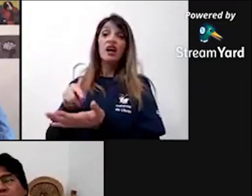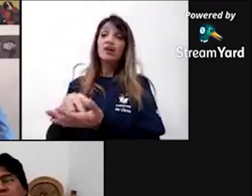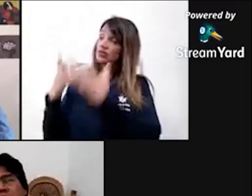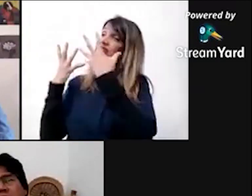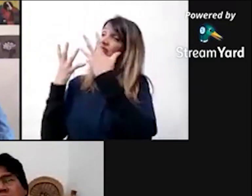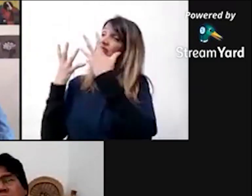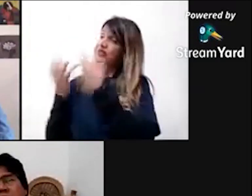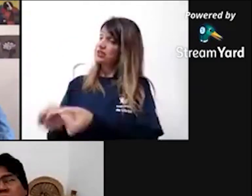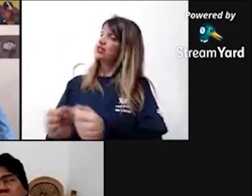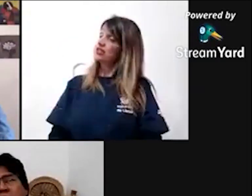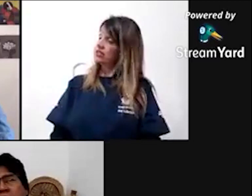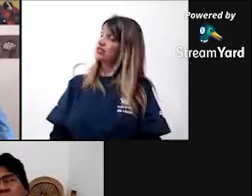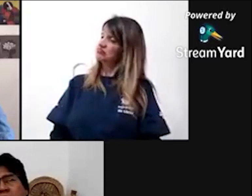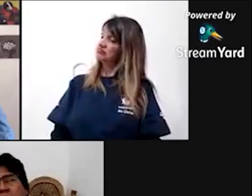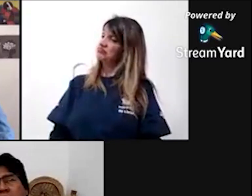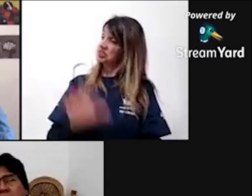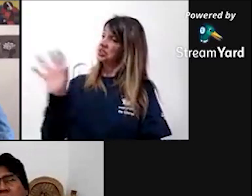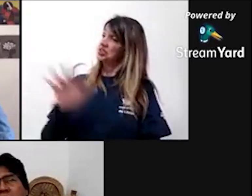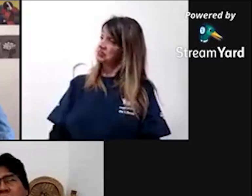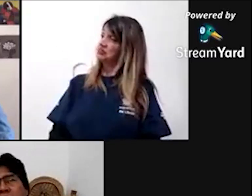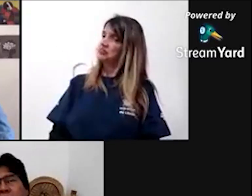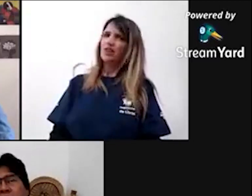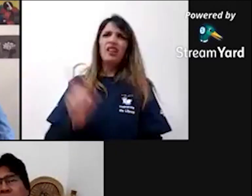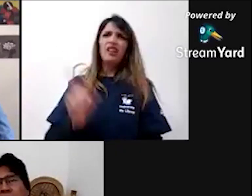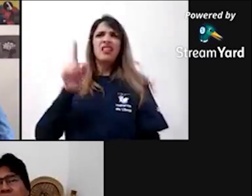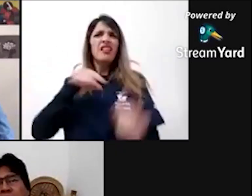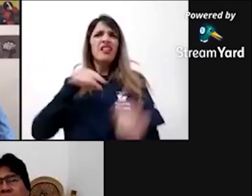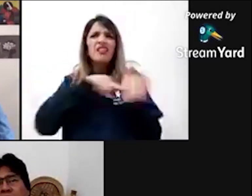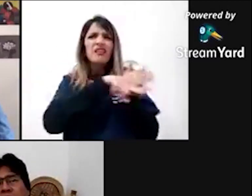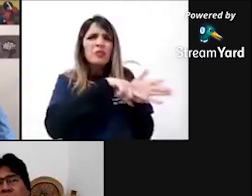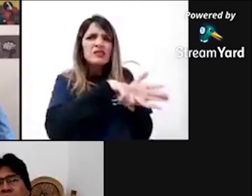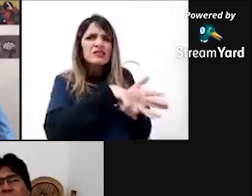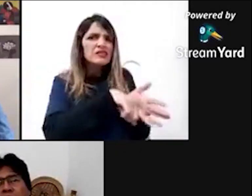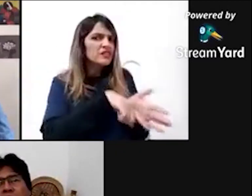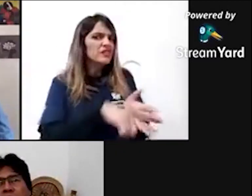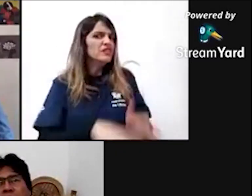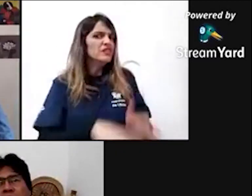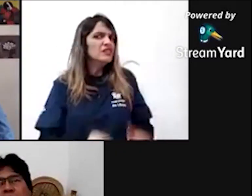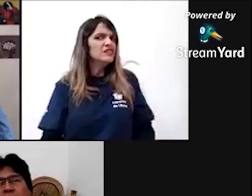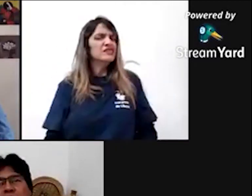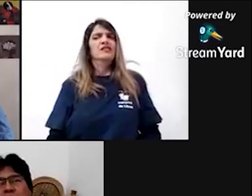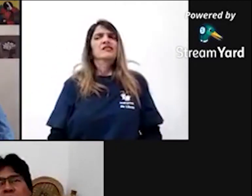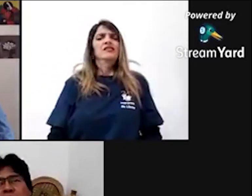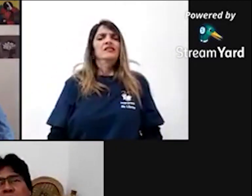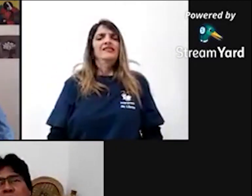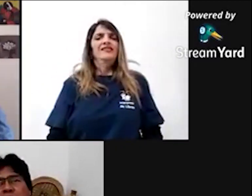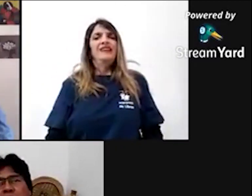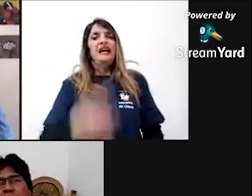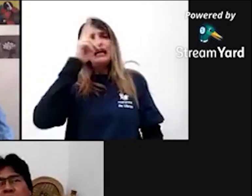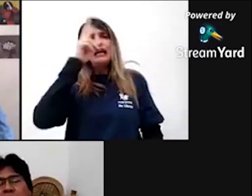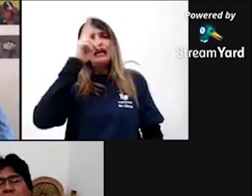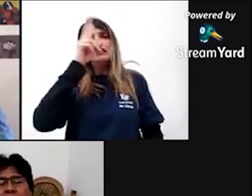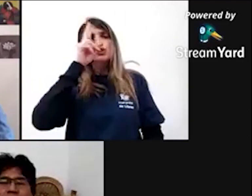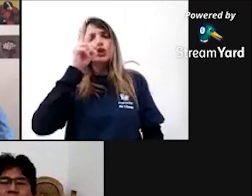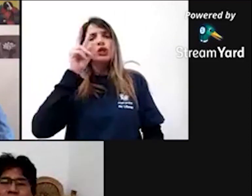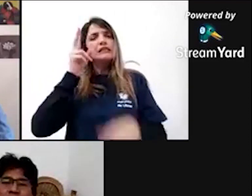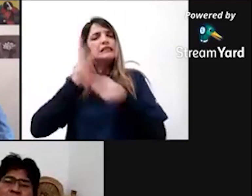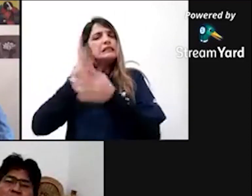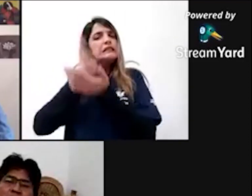foi contada. Uma história nunca é contada do jeito que foi, que aconteceu de fato, né? Ela sempre traz